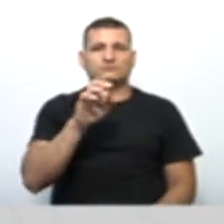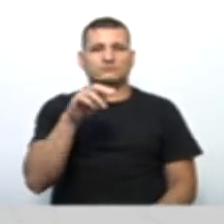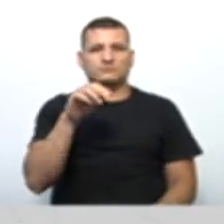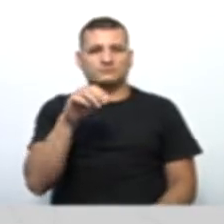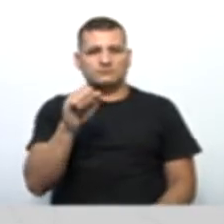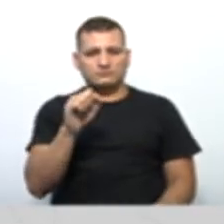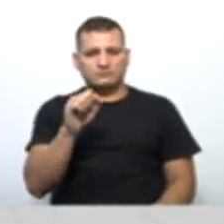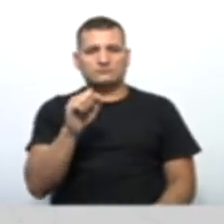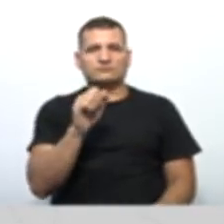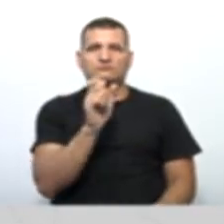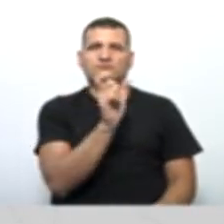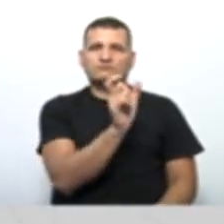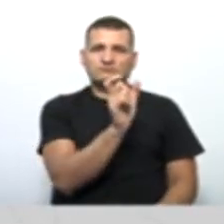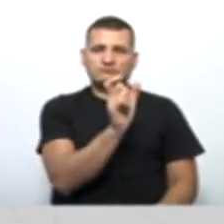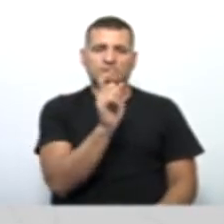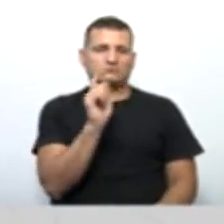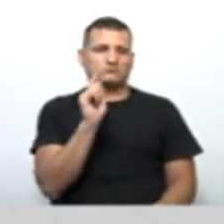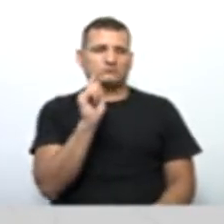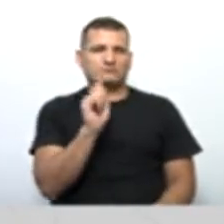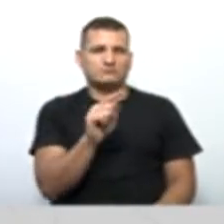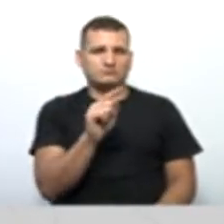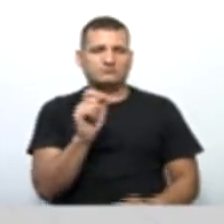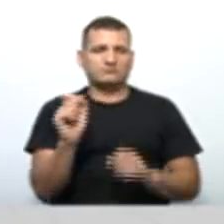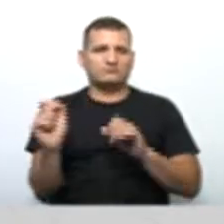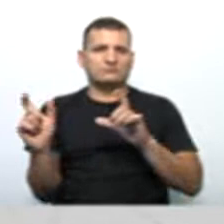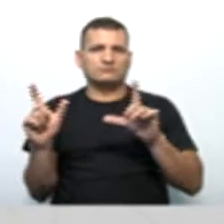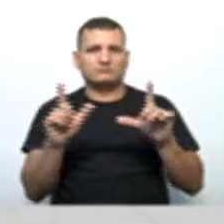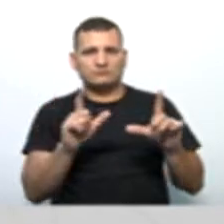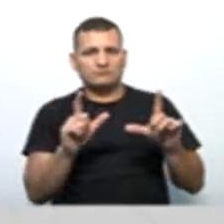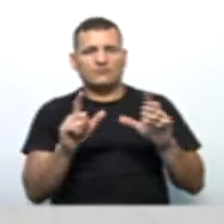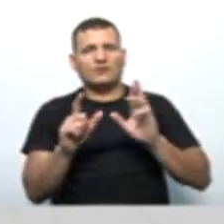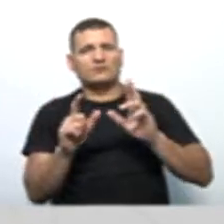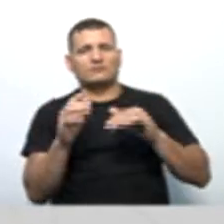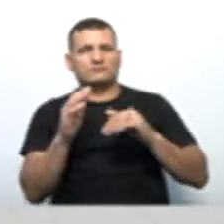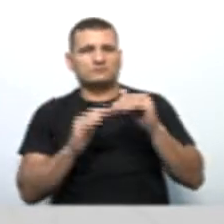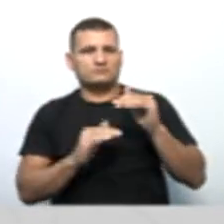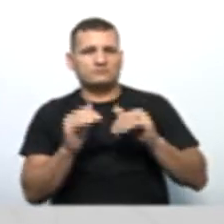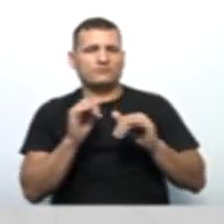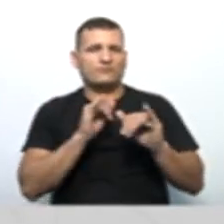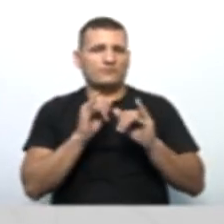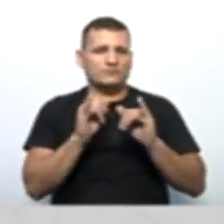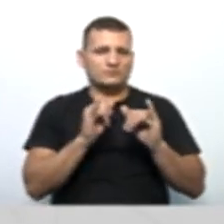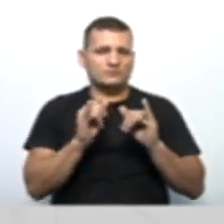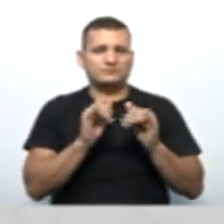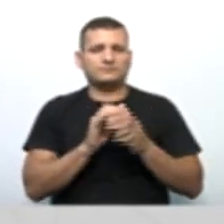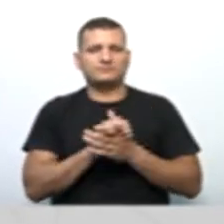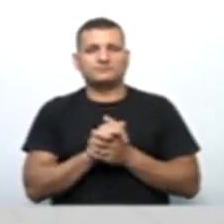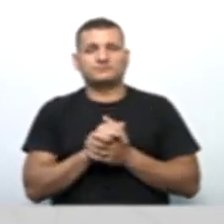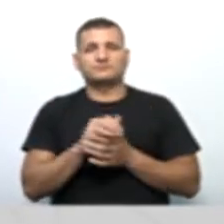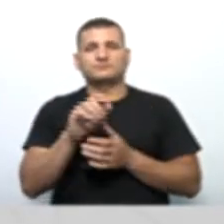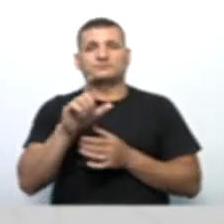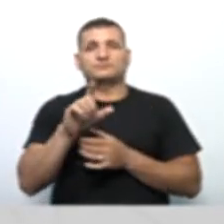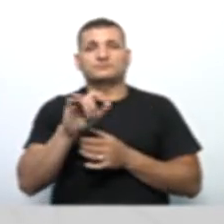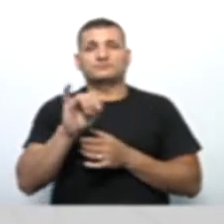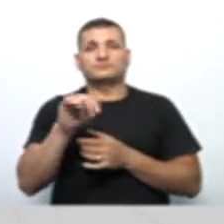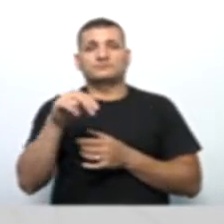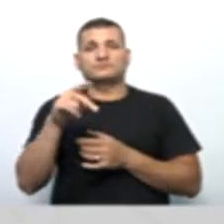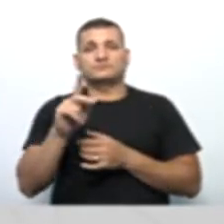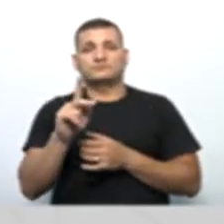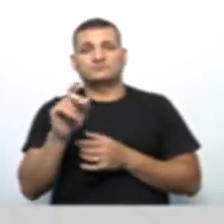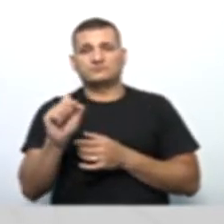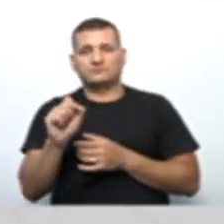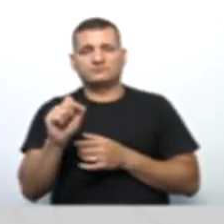o pessoal que modelou sobre a loja sobre você é alguns links interessantes que possa chamar possa